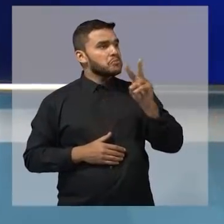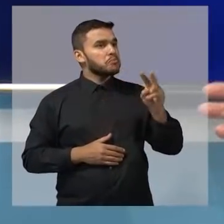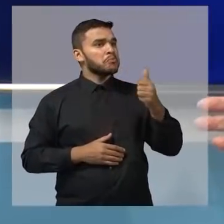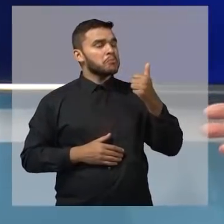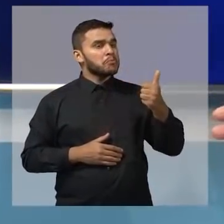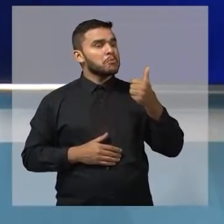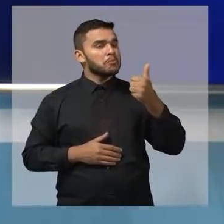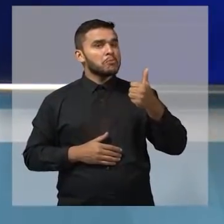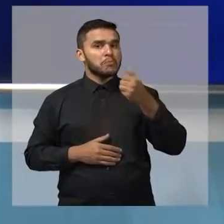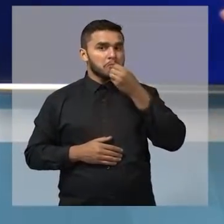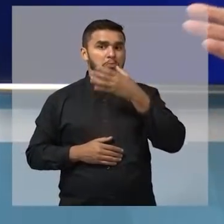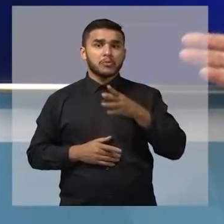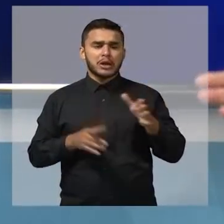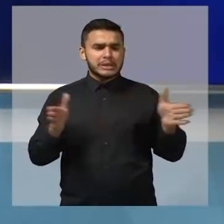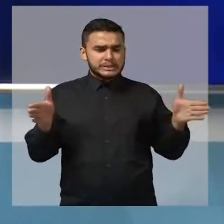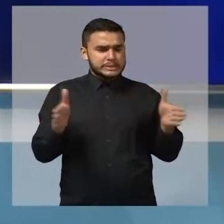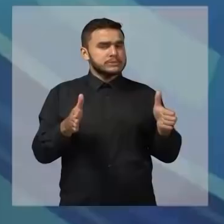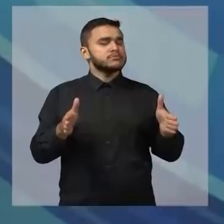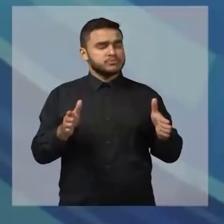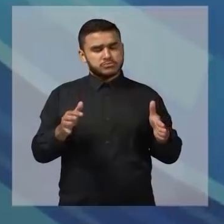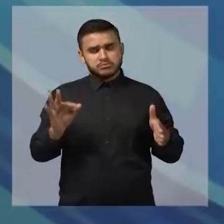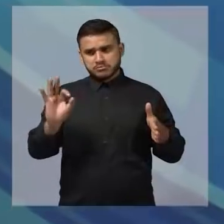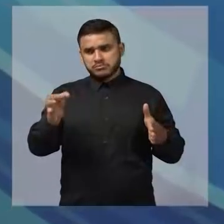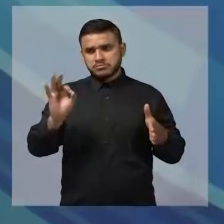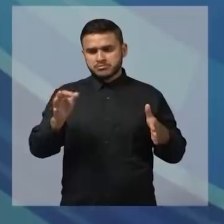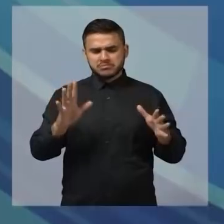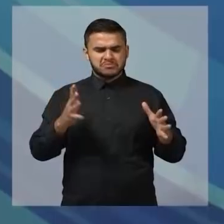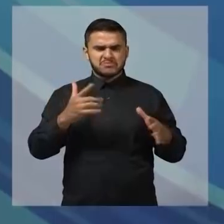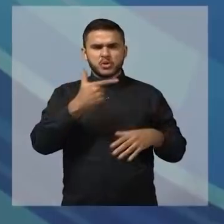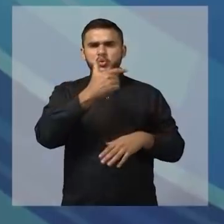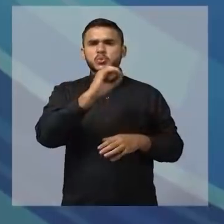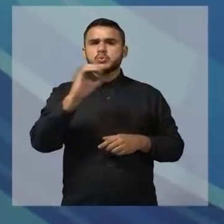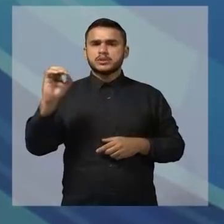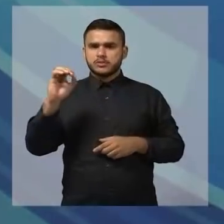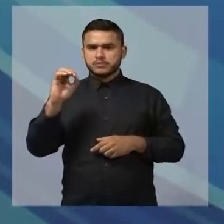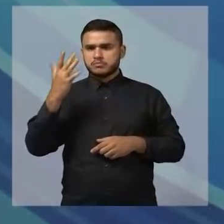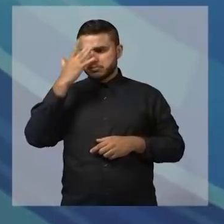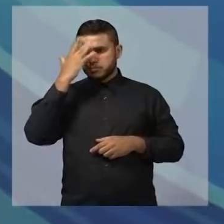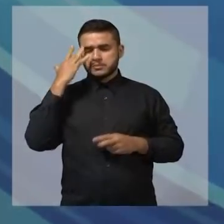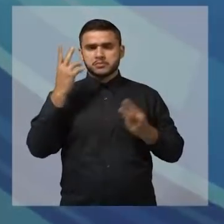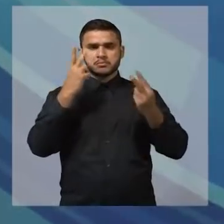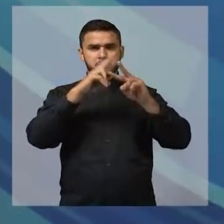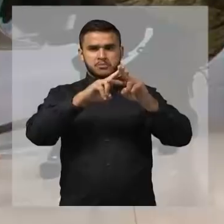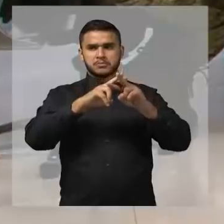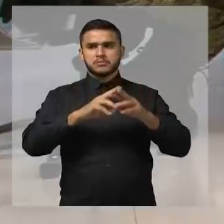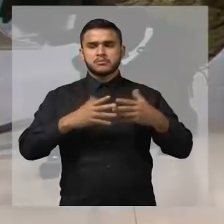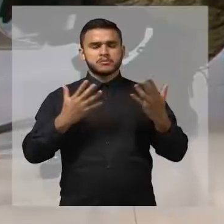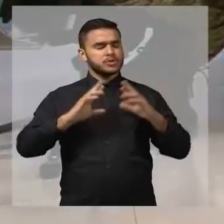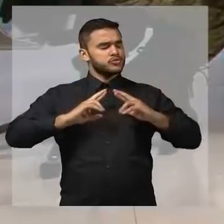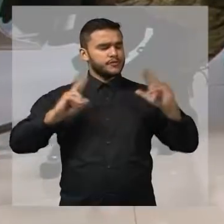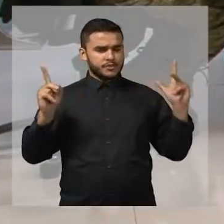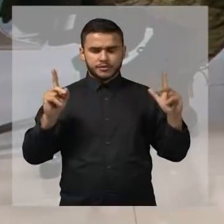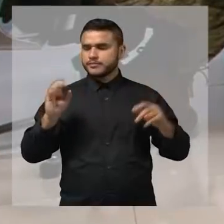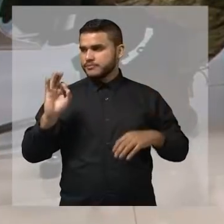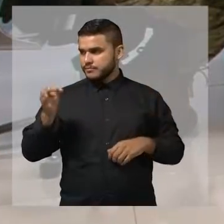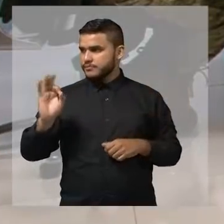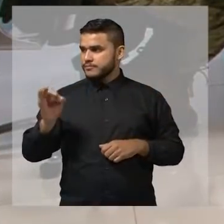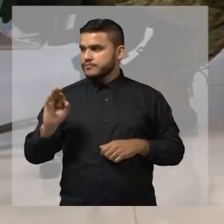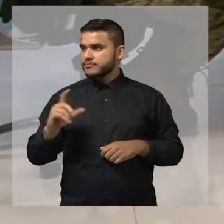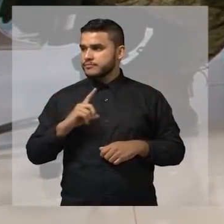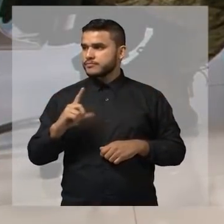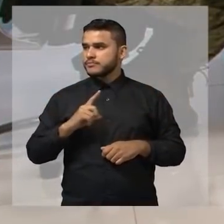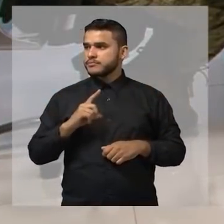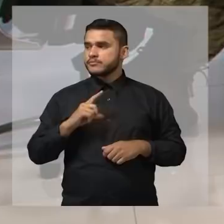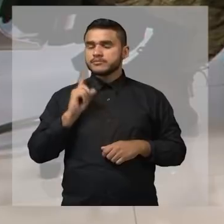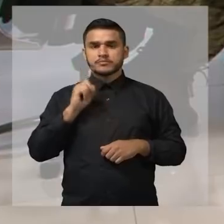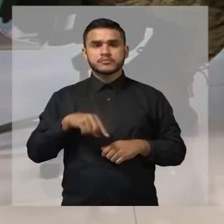unidade pequena, 200 internos lá, com características diferentes, inclusive o perfil dos que estão